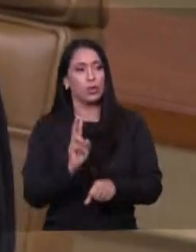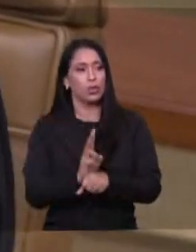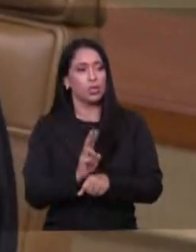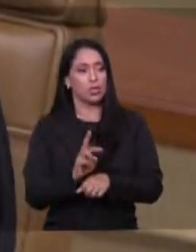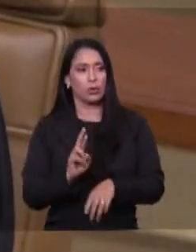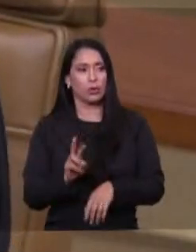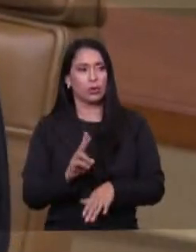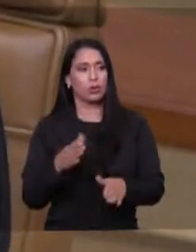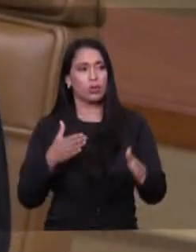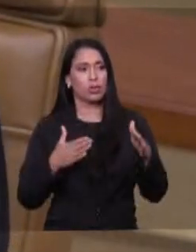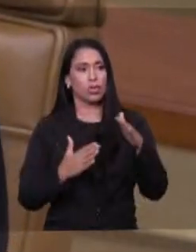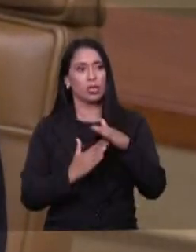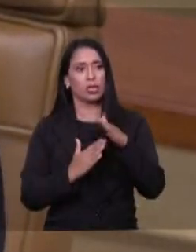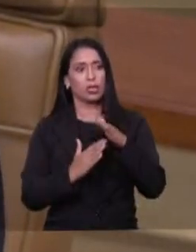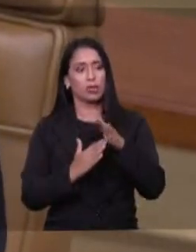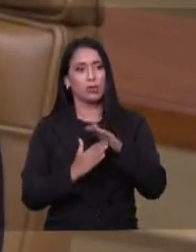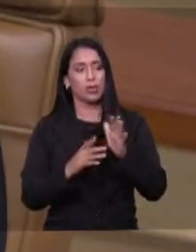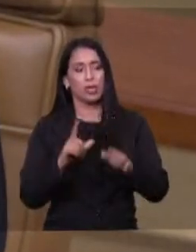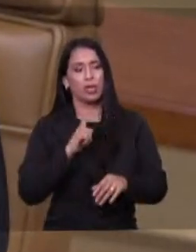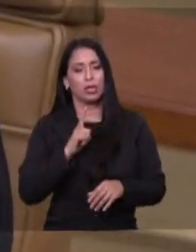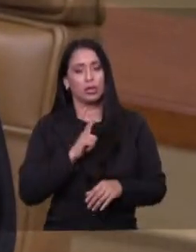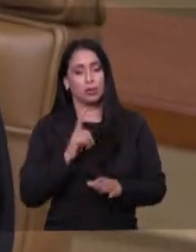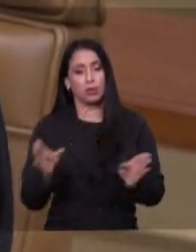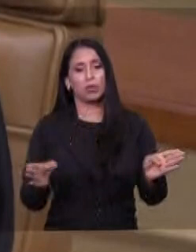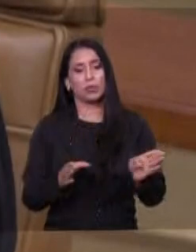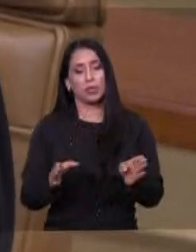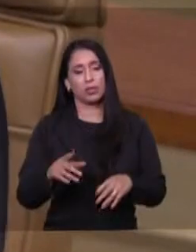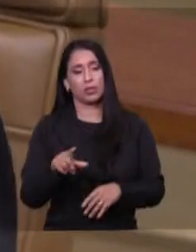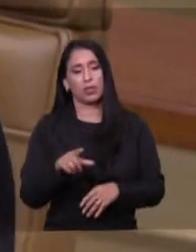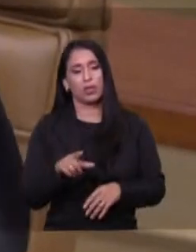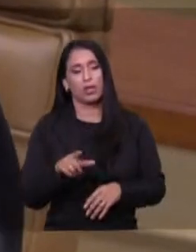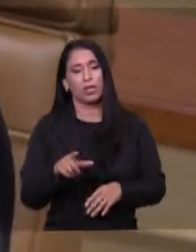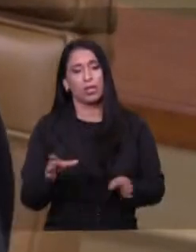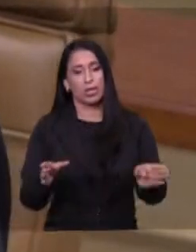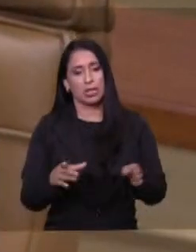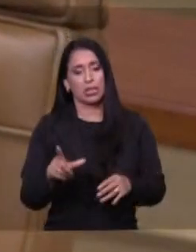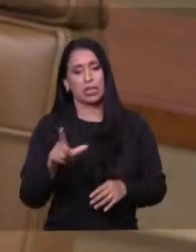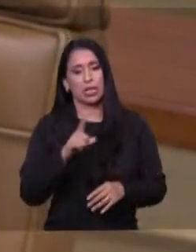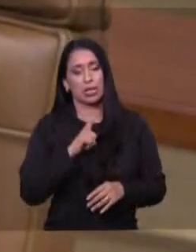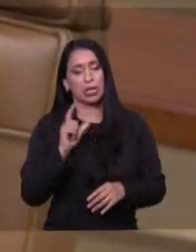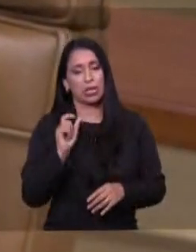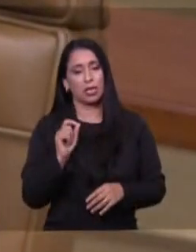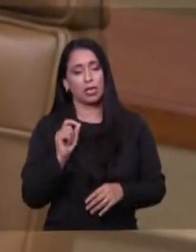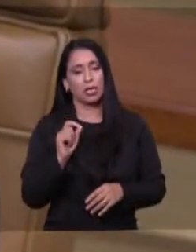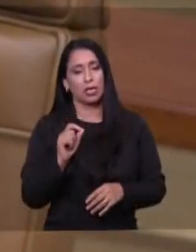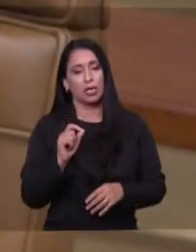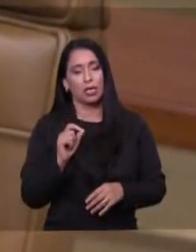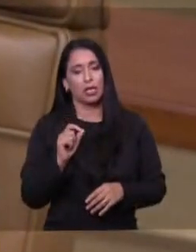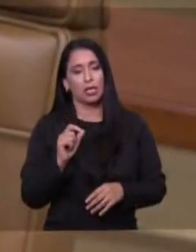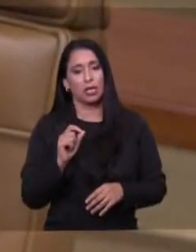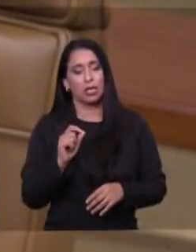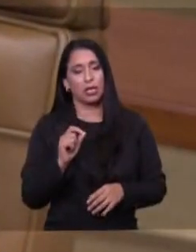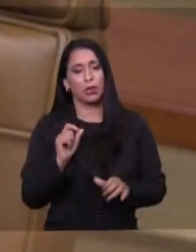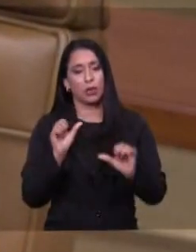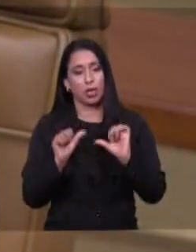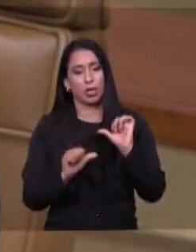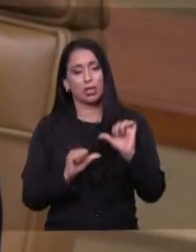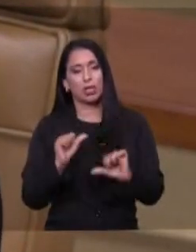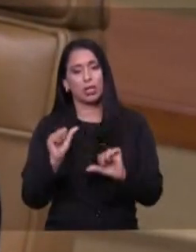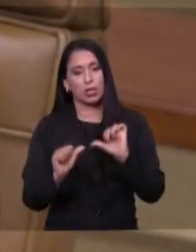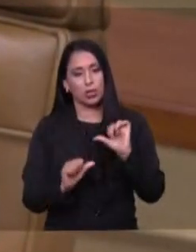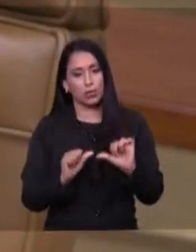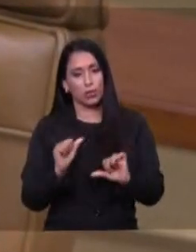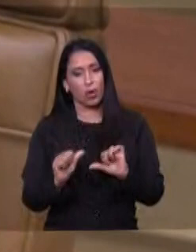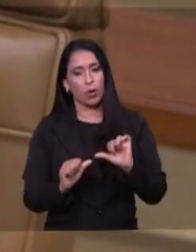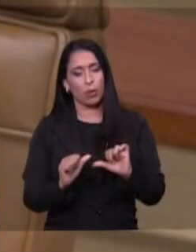seja limitada por esse prazo que foi fixado. Esse prazo, me parece que transforma,